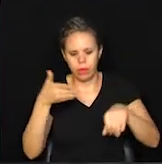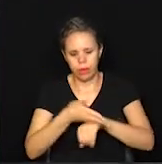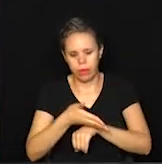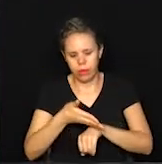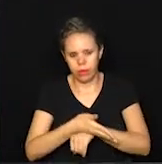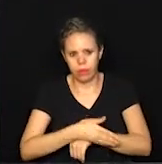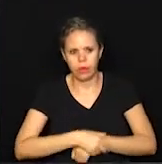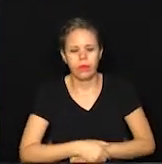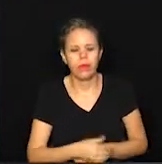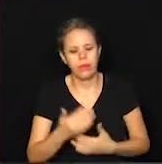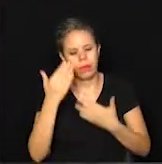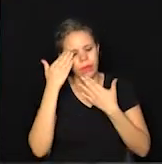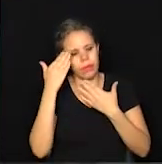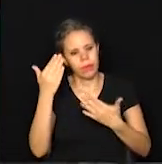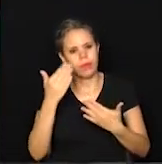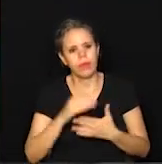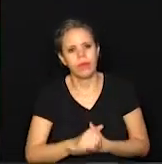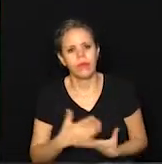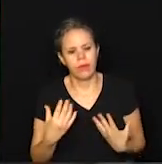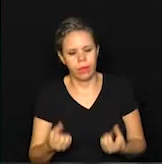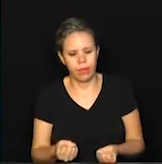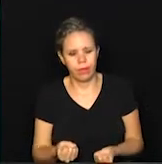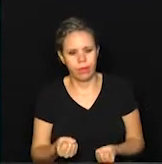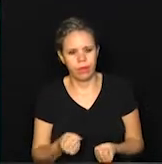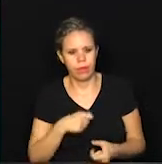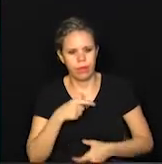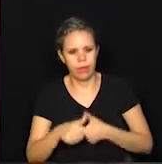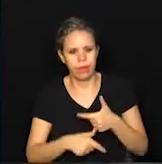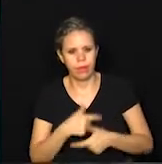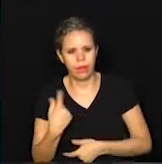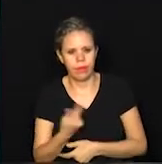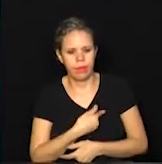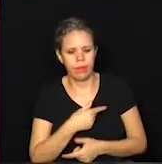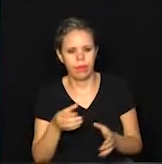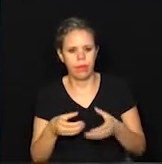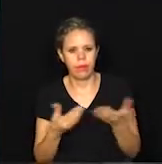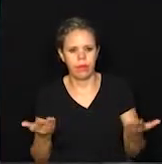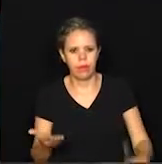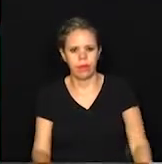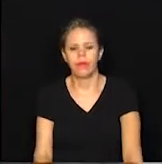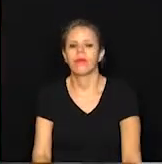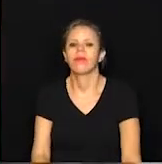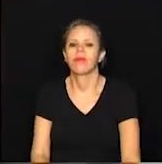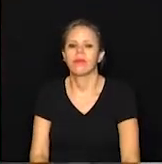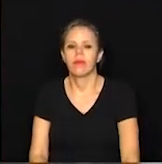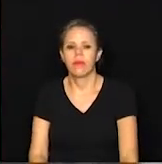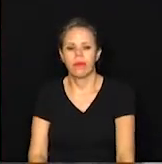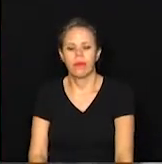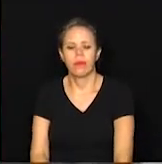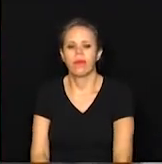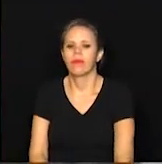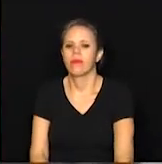participativa. Obrigada e vamos aí aos trabalhos da nossa comissão de hoje.